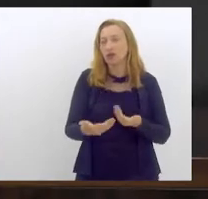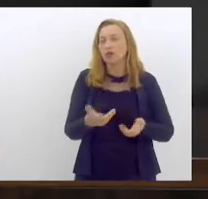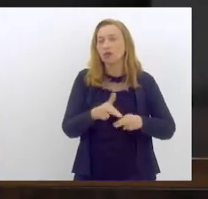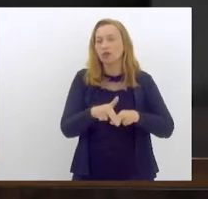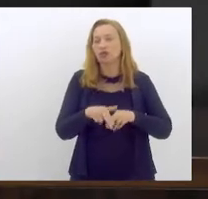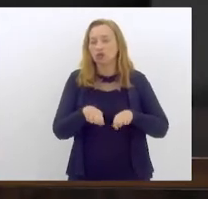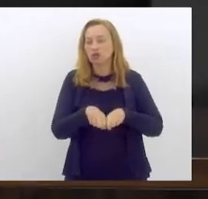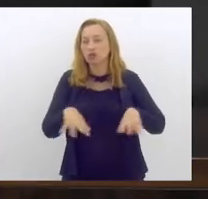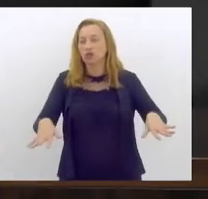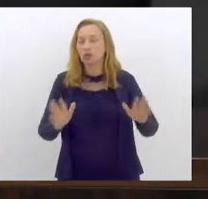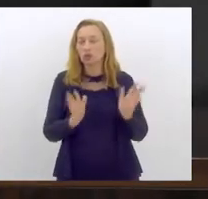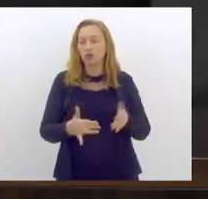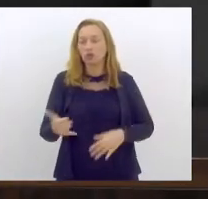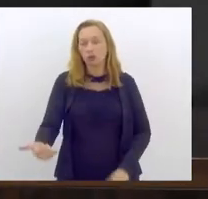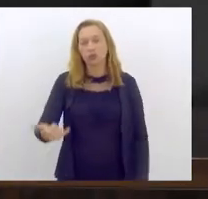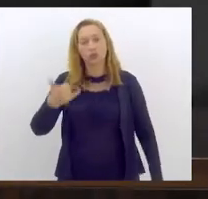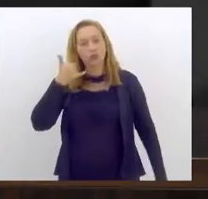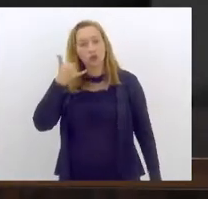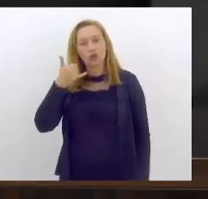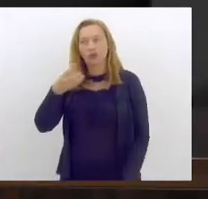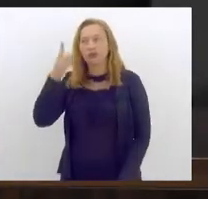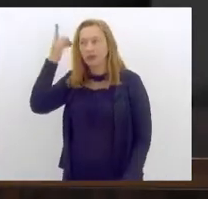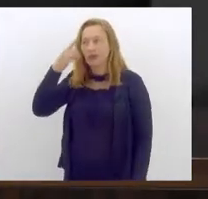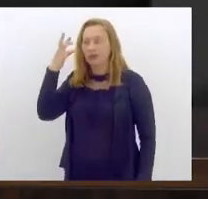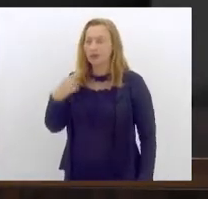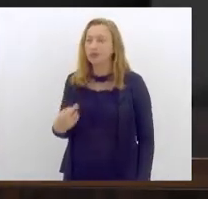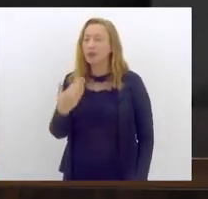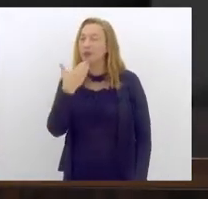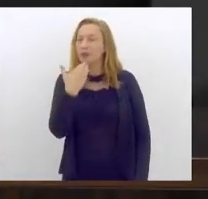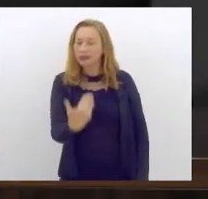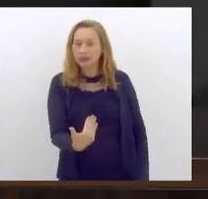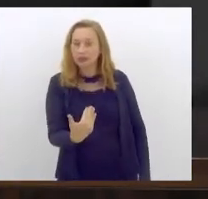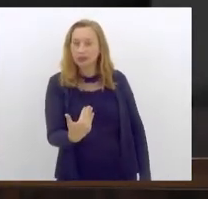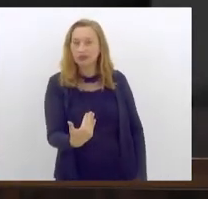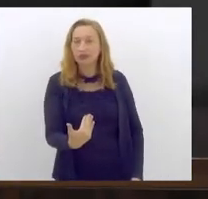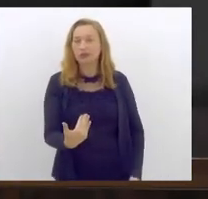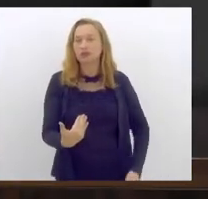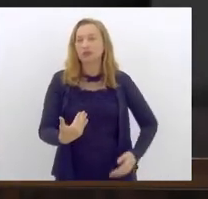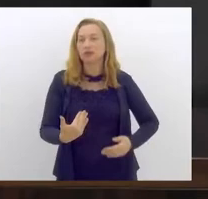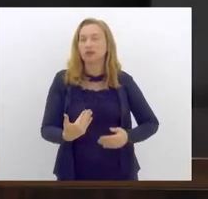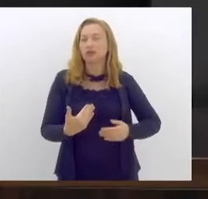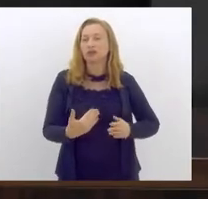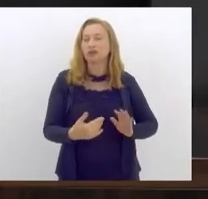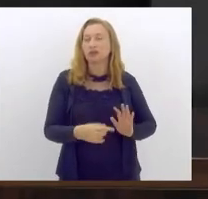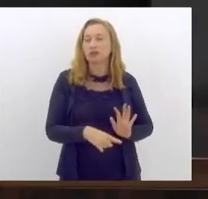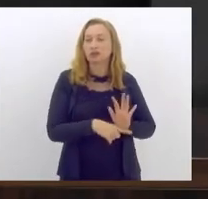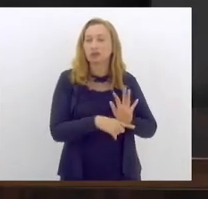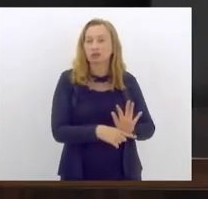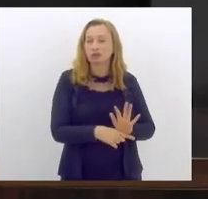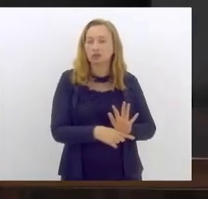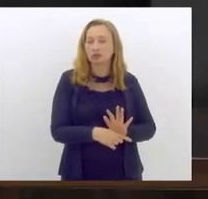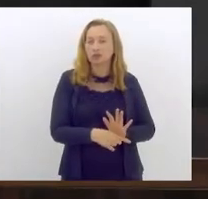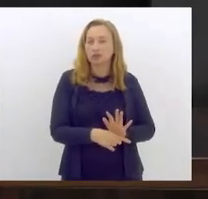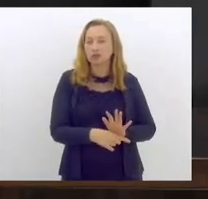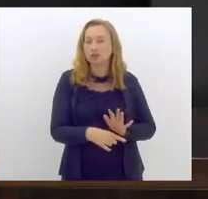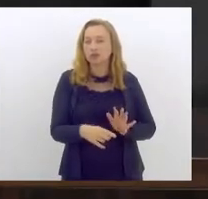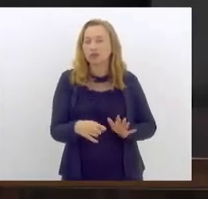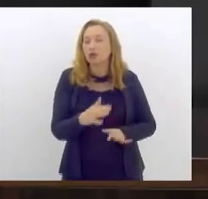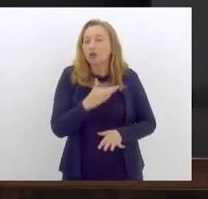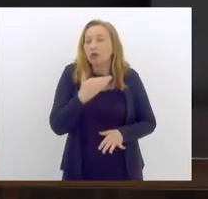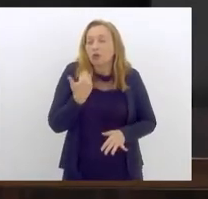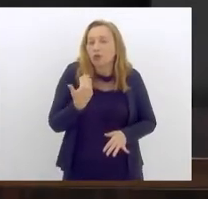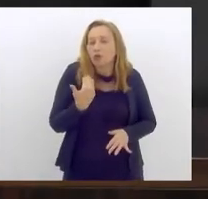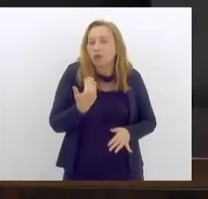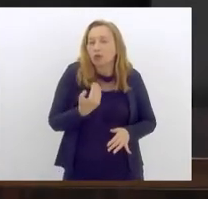recebe ligações de deputada Renata solicitando o atendimento de câncer já no estágio